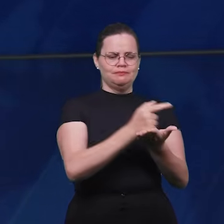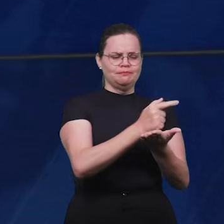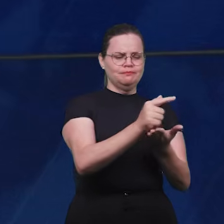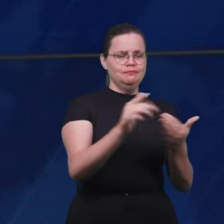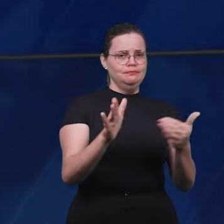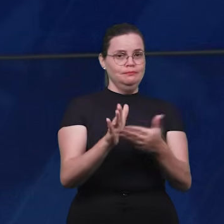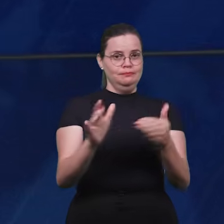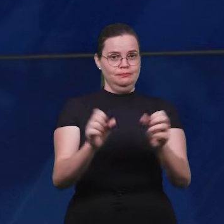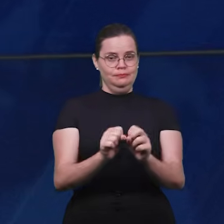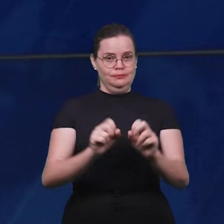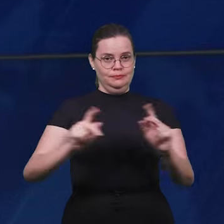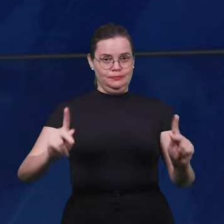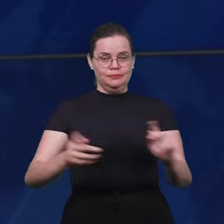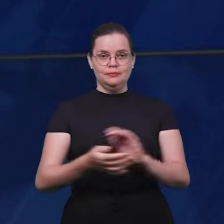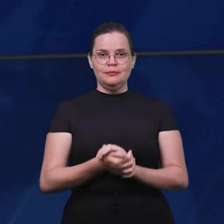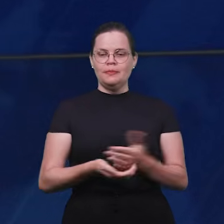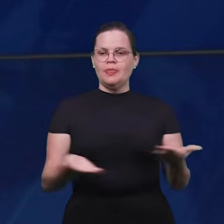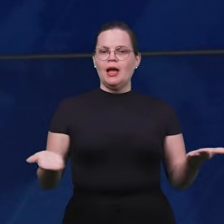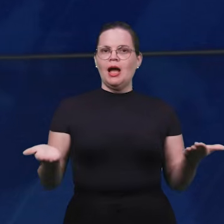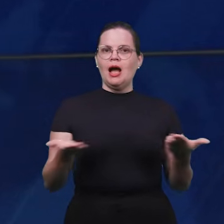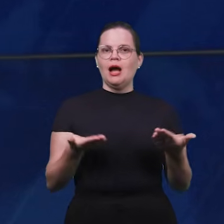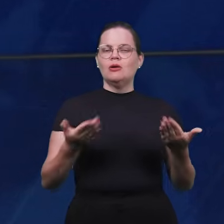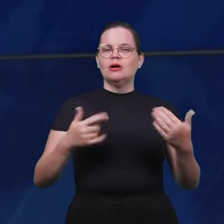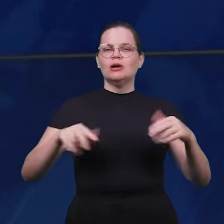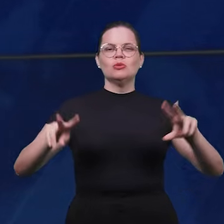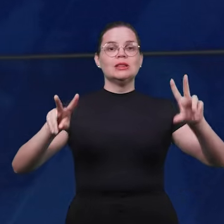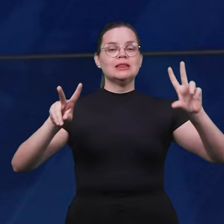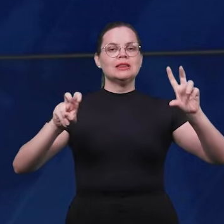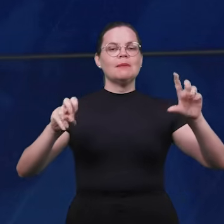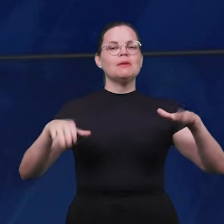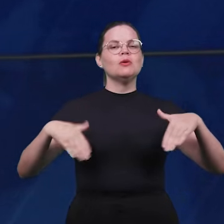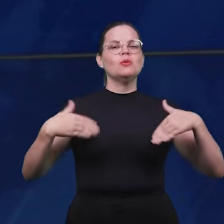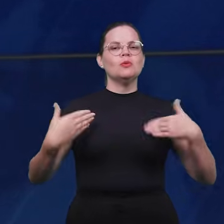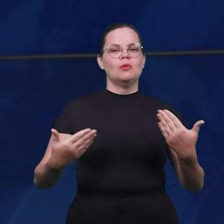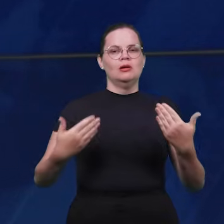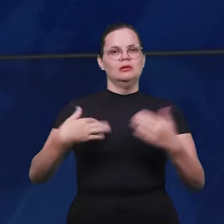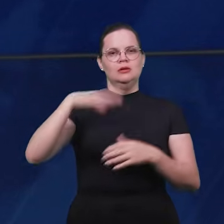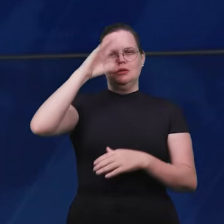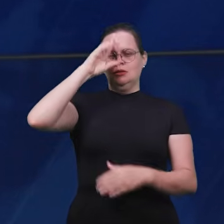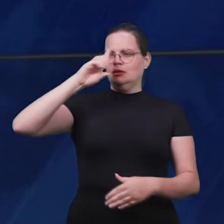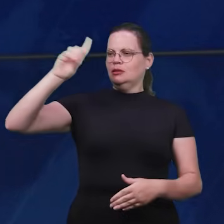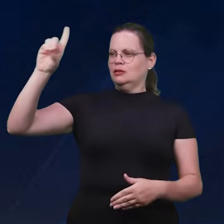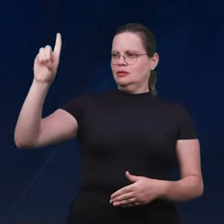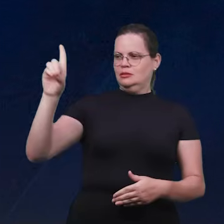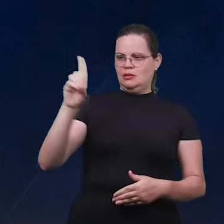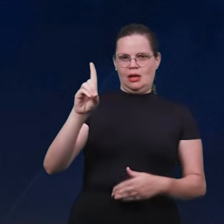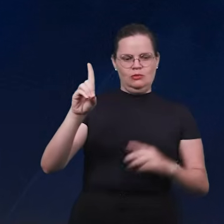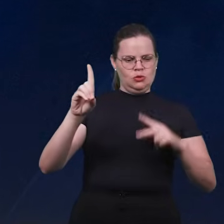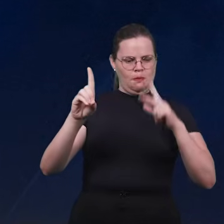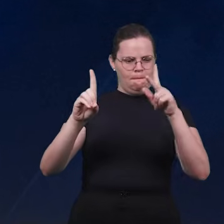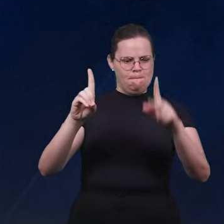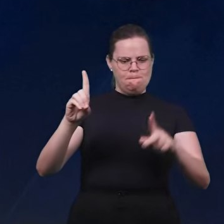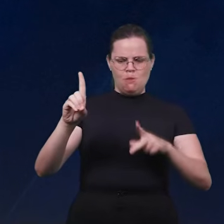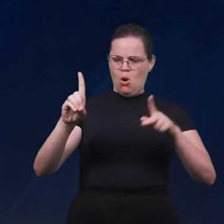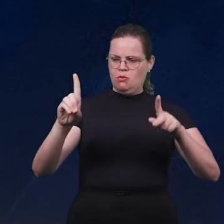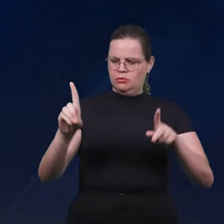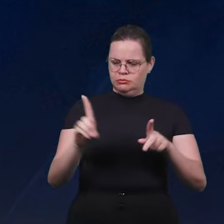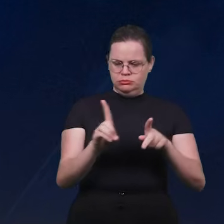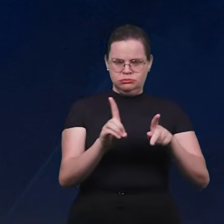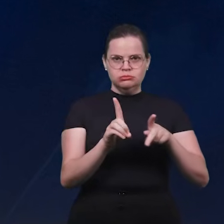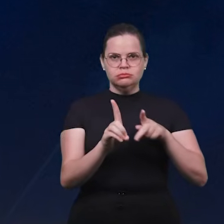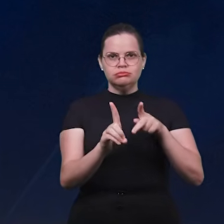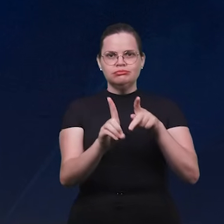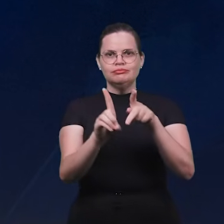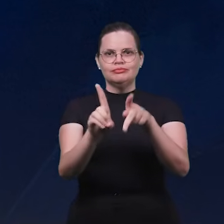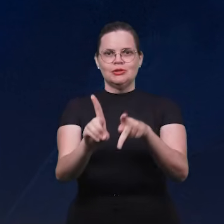desta vez, com o tema geral, o caminhar de Deus com o seu povo. Nosso objetivo principal